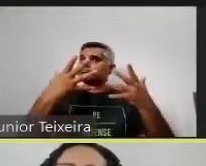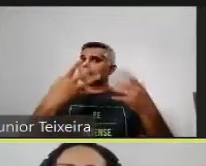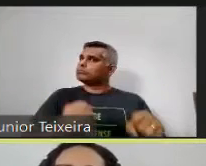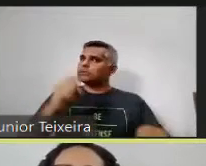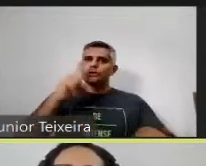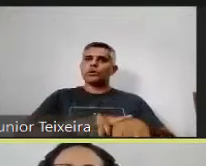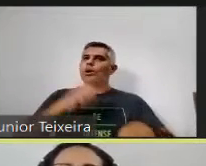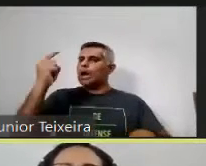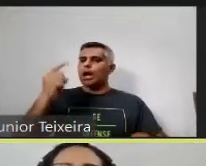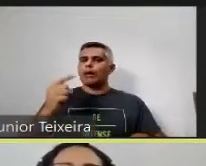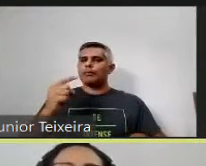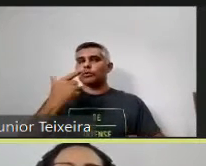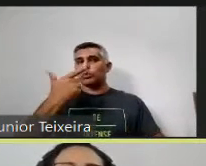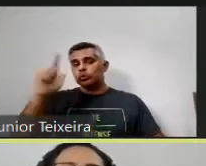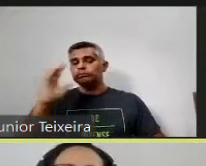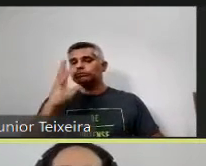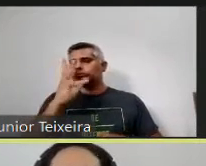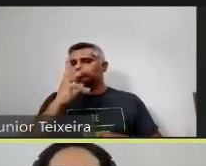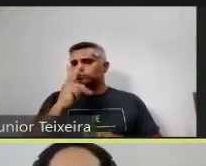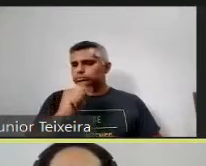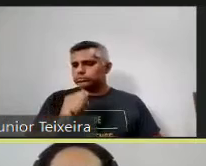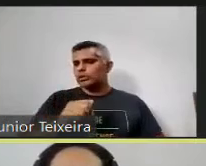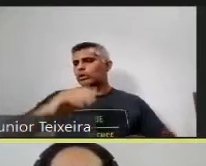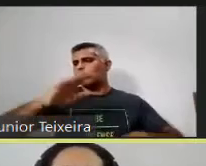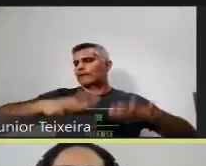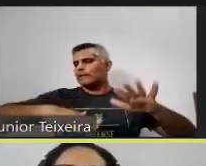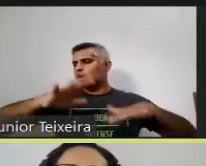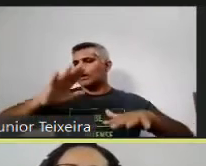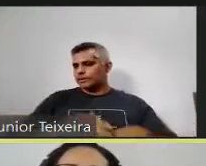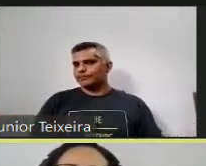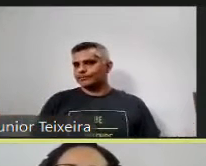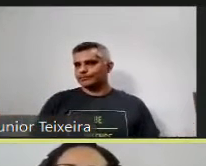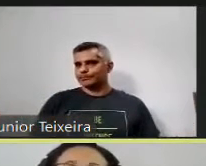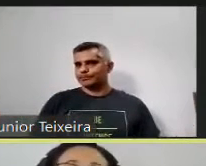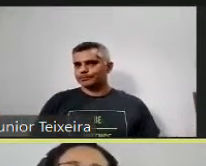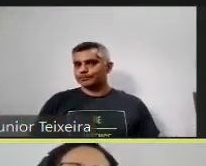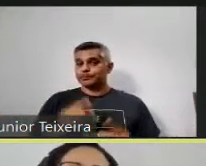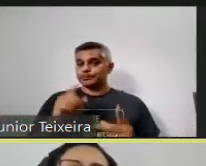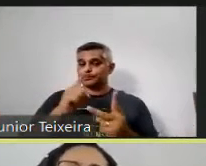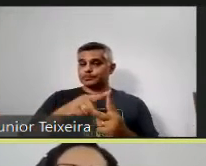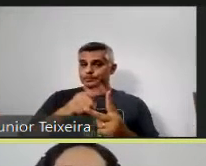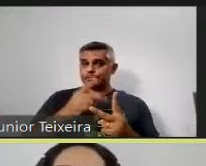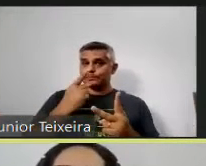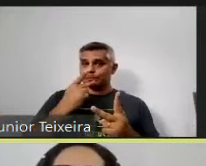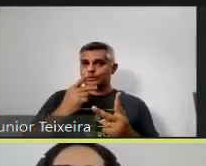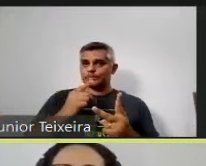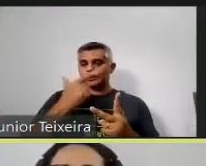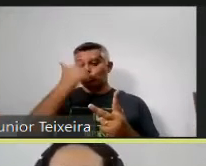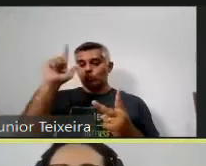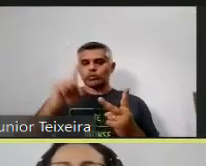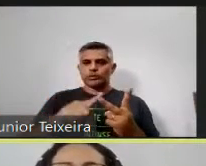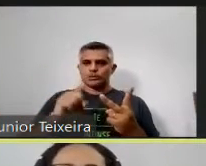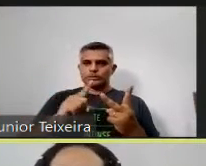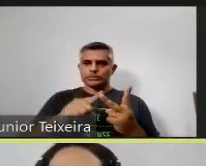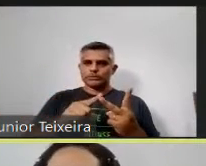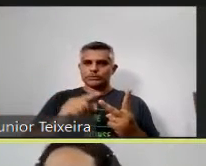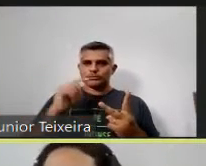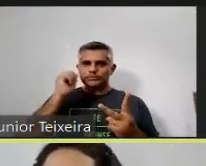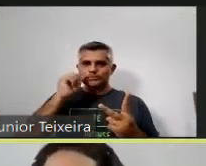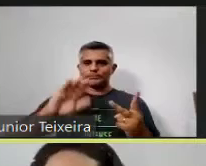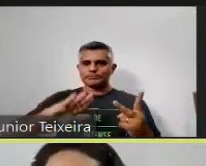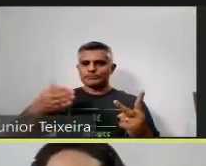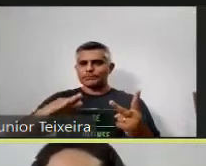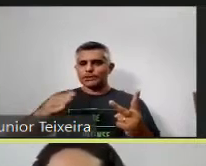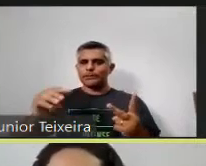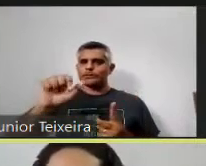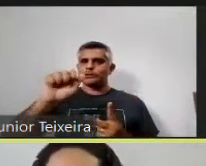variar. E a Azaleia já comenta que ela já se coloca numa posição de intimidade, né, de chegar e falar para o